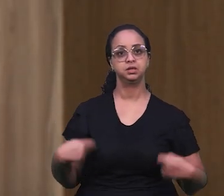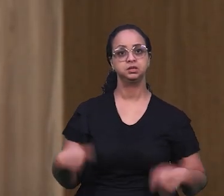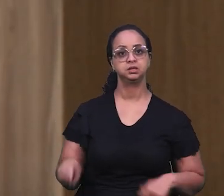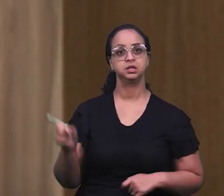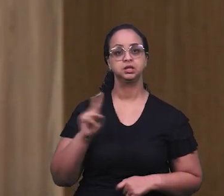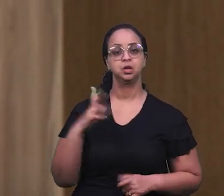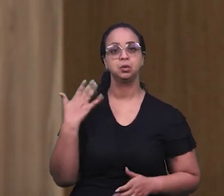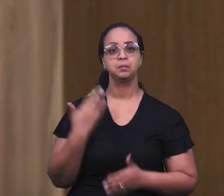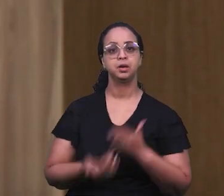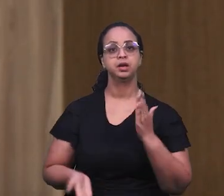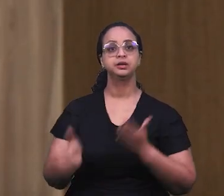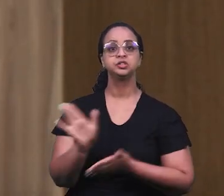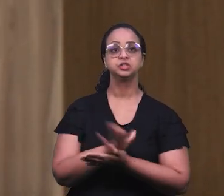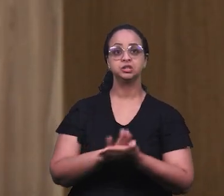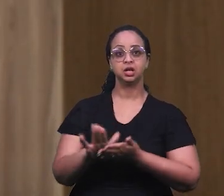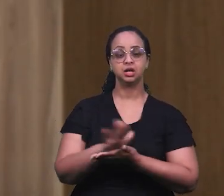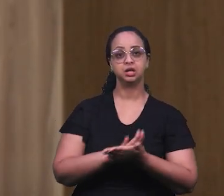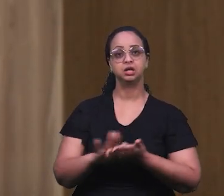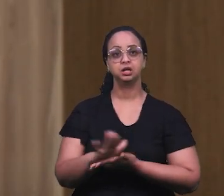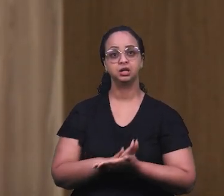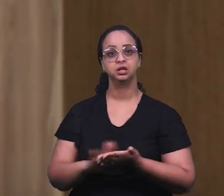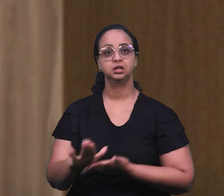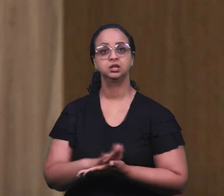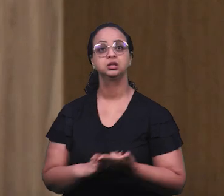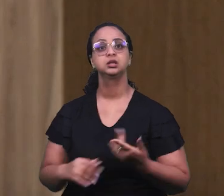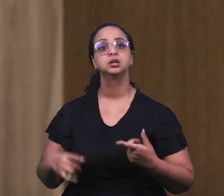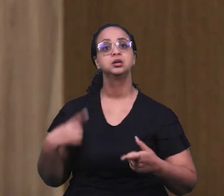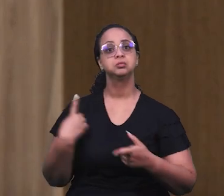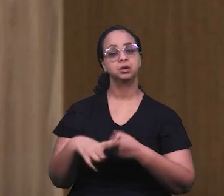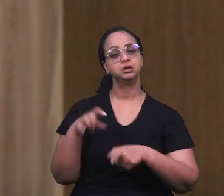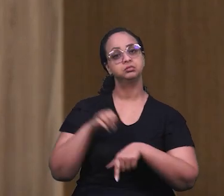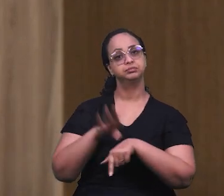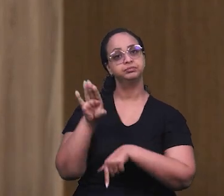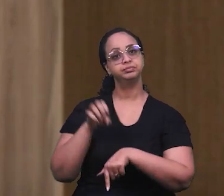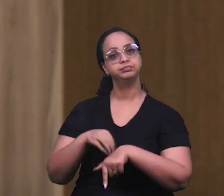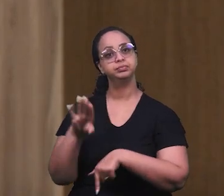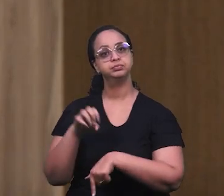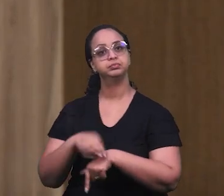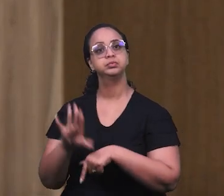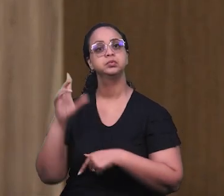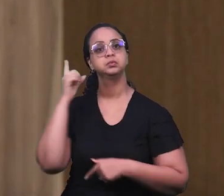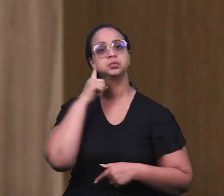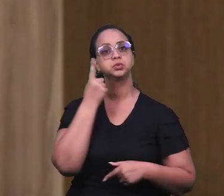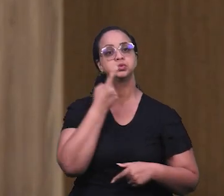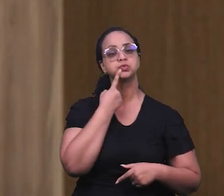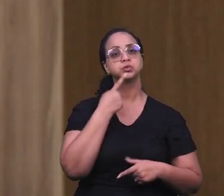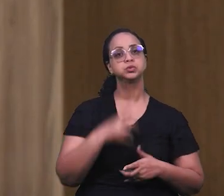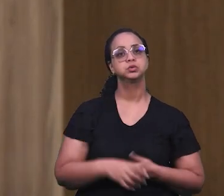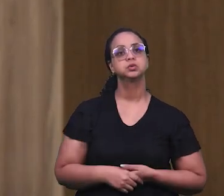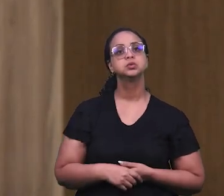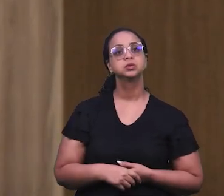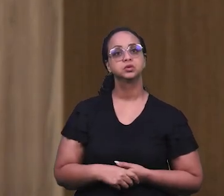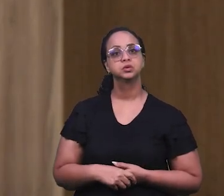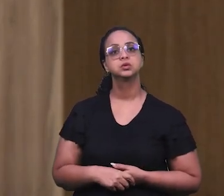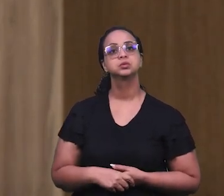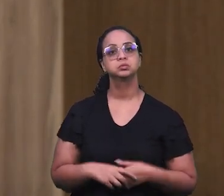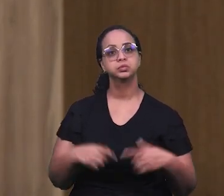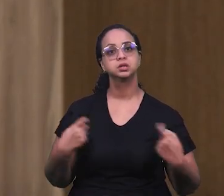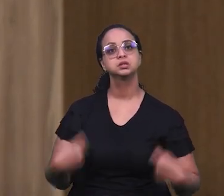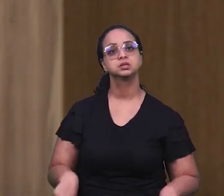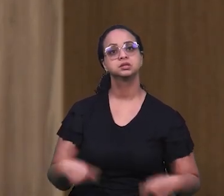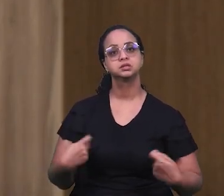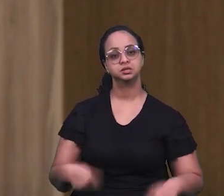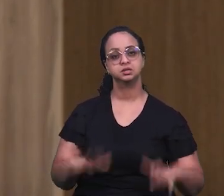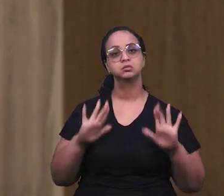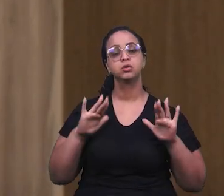a não perder nenhum detalhe, para que a transmissão seja completa para o surdo, né? Então, isso é algo que nós